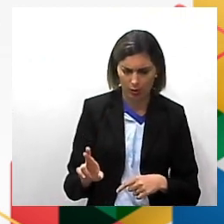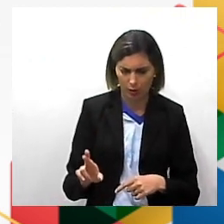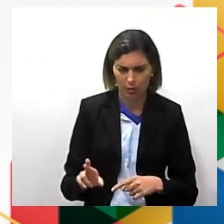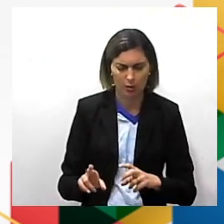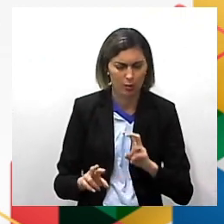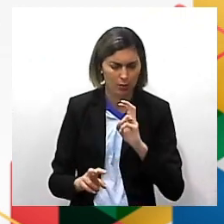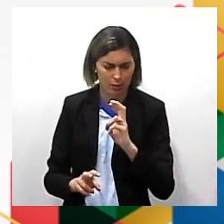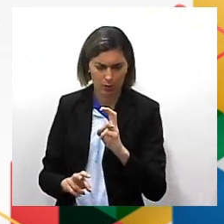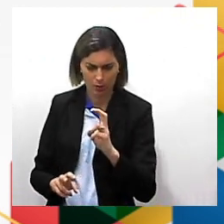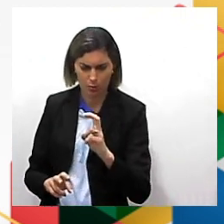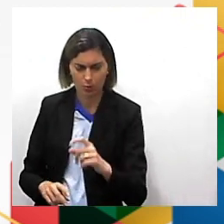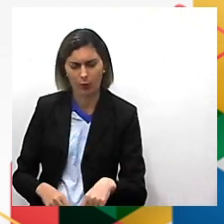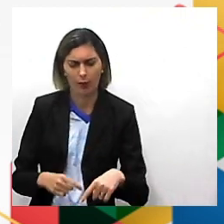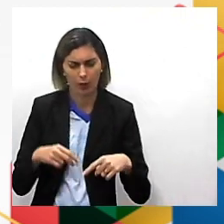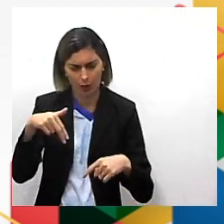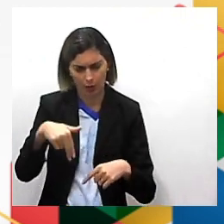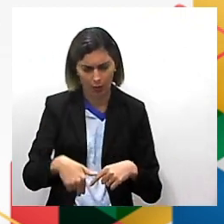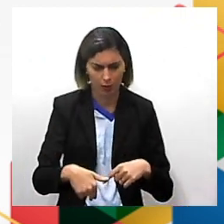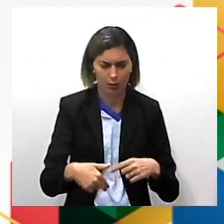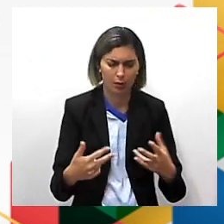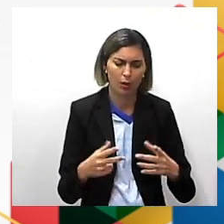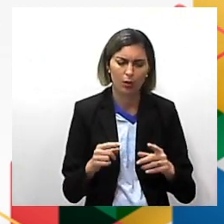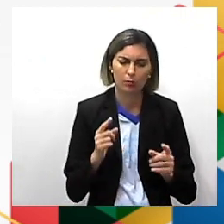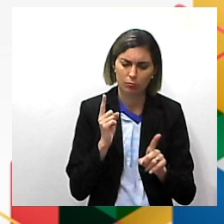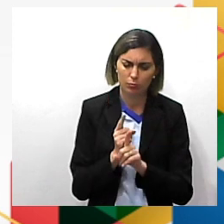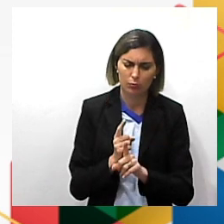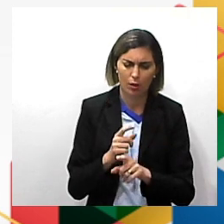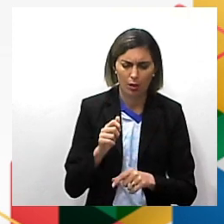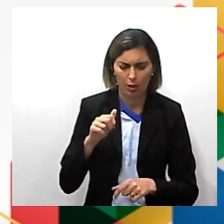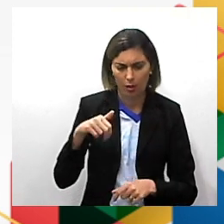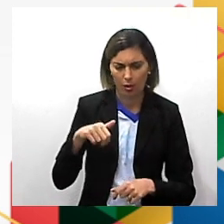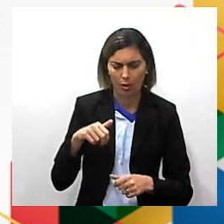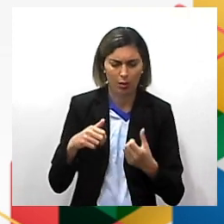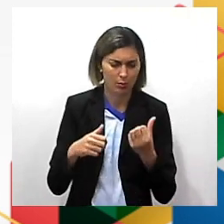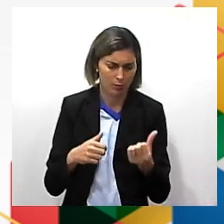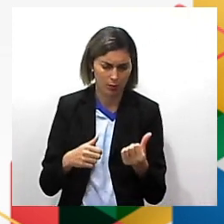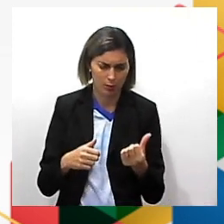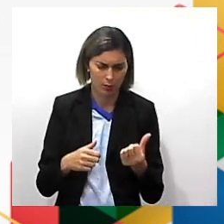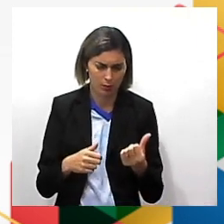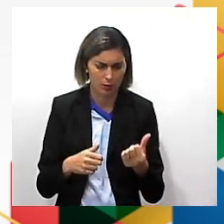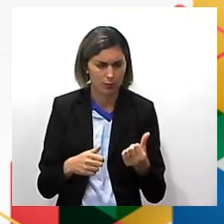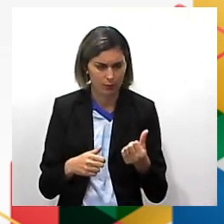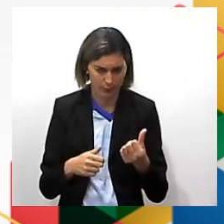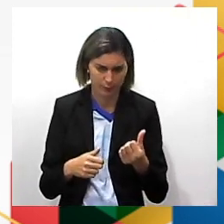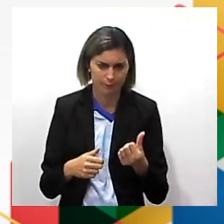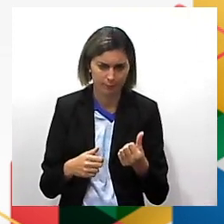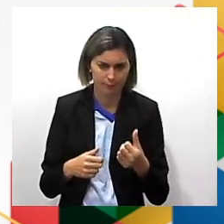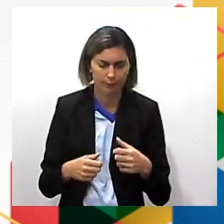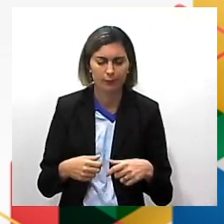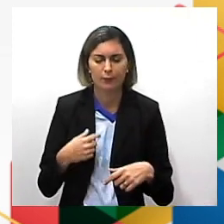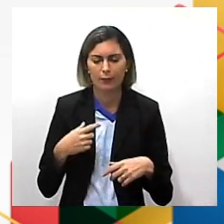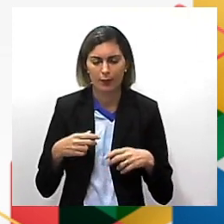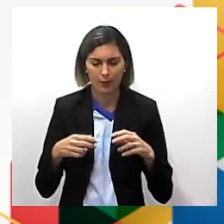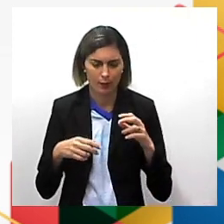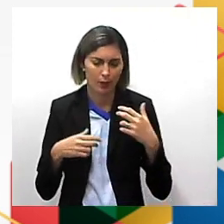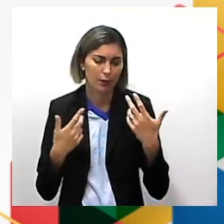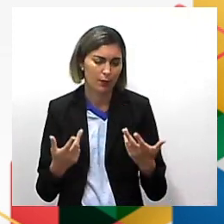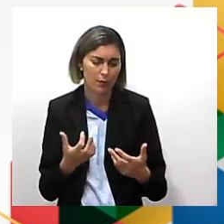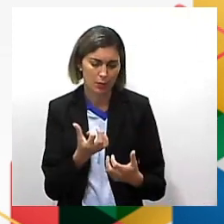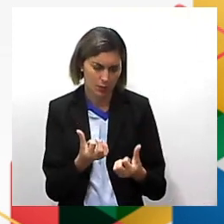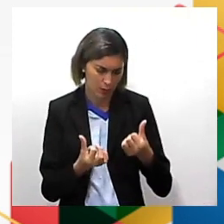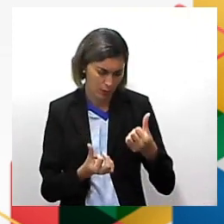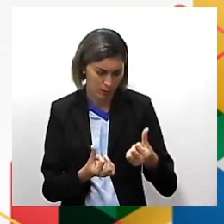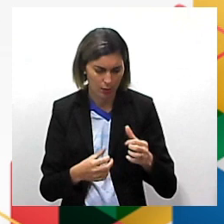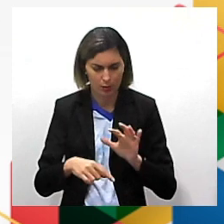é 5. E o N que eu quero encontrar aqui é o N do termo 6, é a posição do termo 6. Então, fica